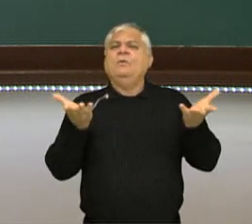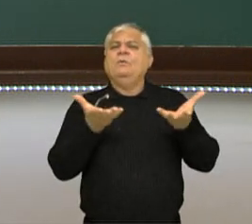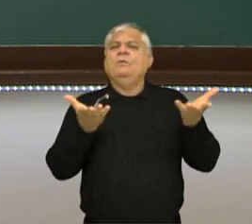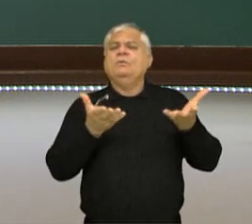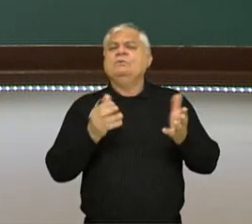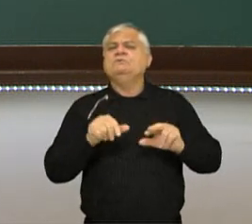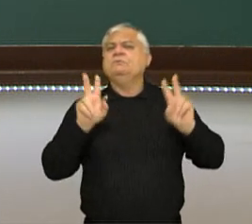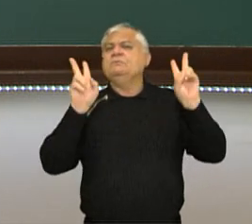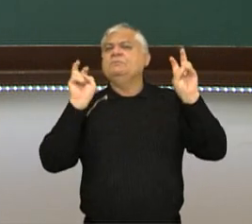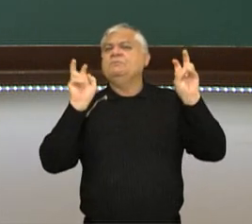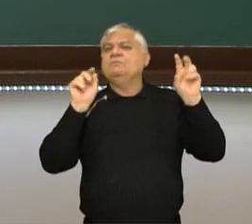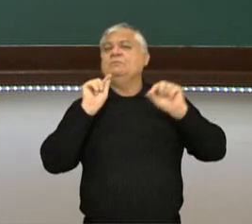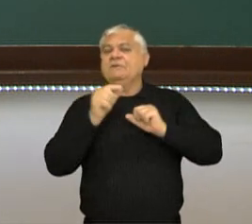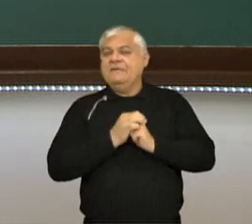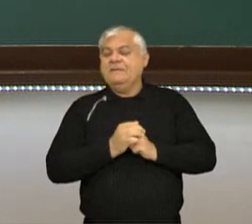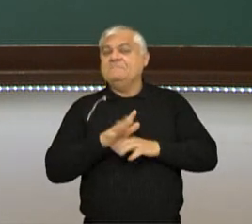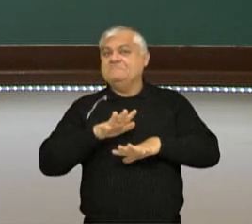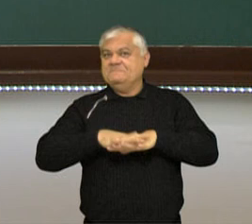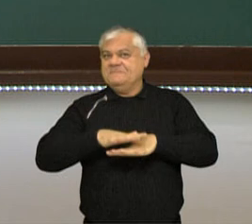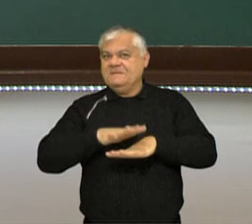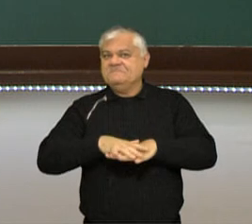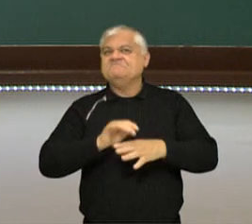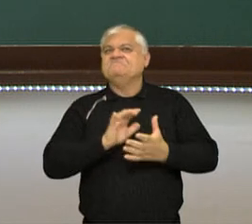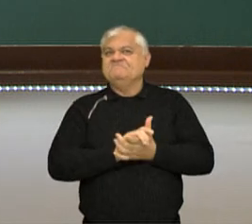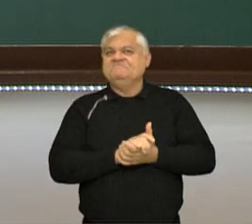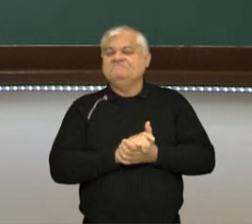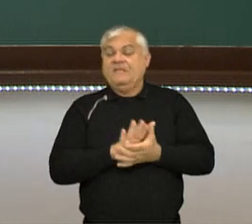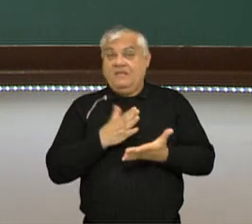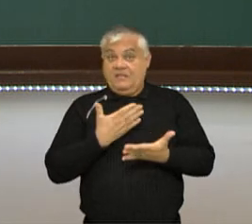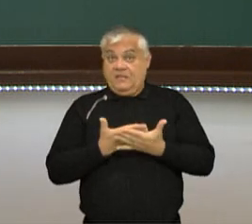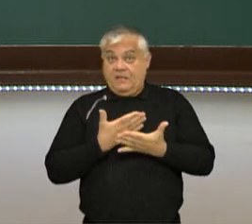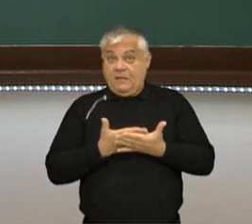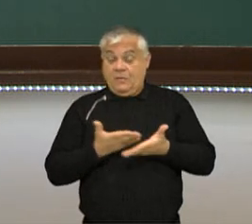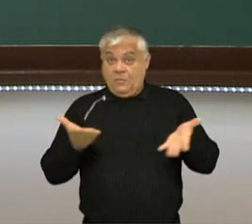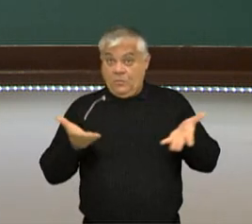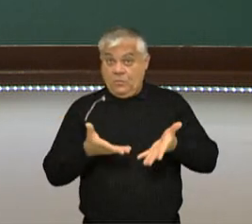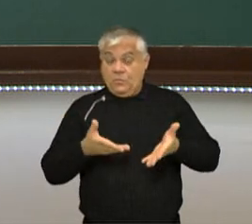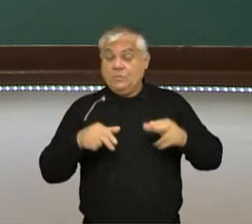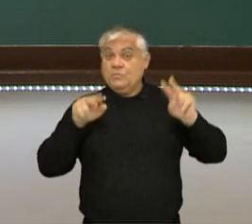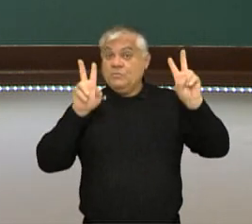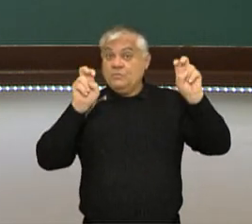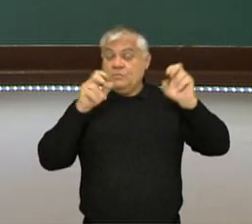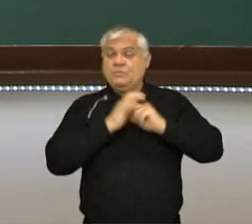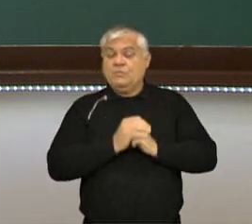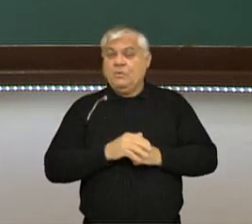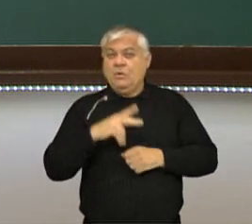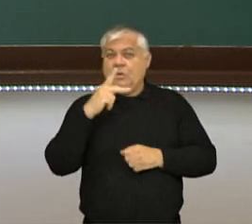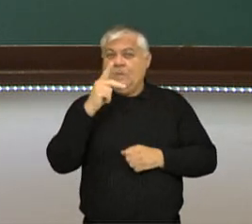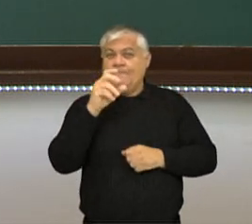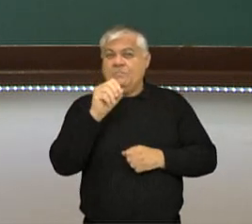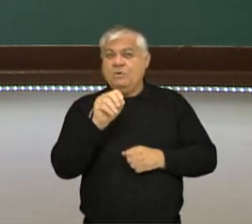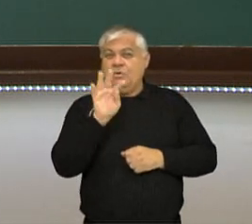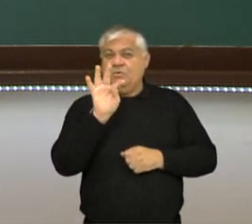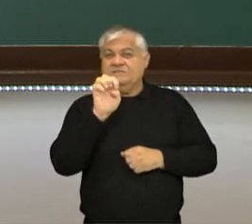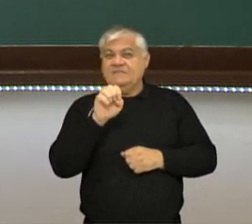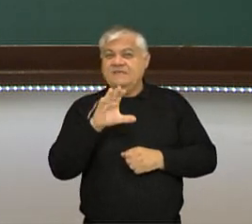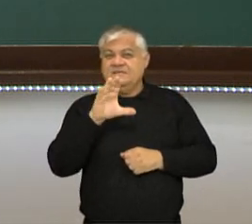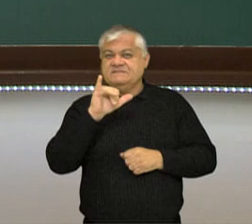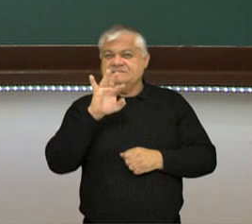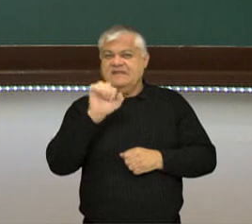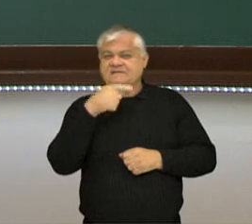vamos trabalhar matemática. Na aula de hoje, vamos falar sobre potenciação dos